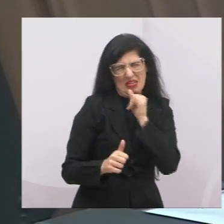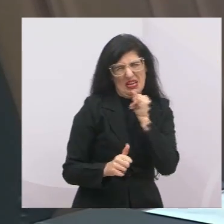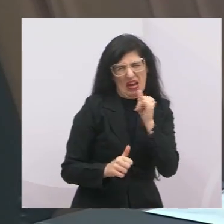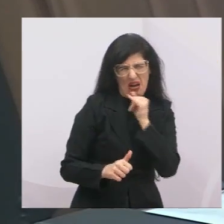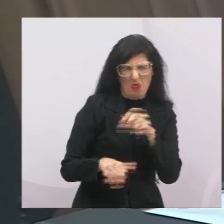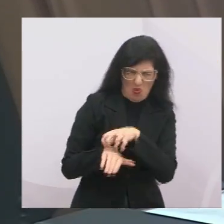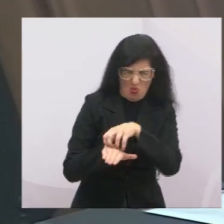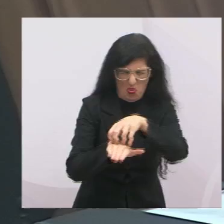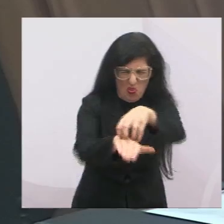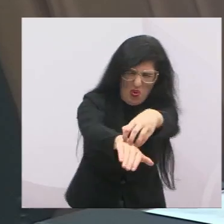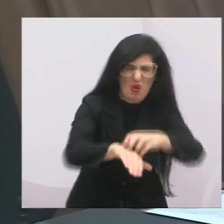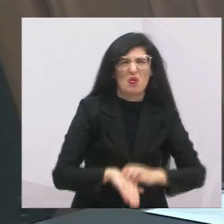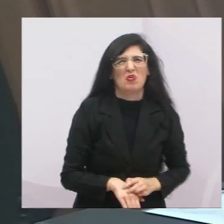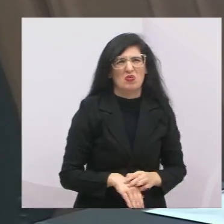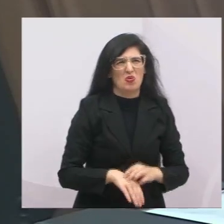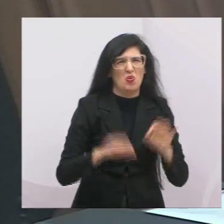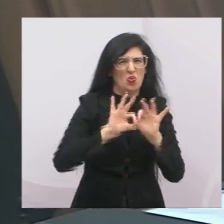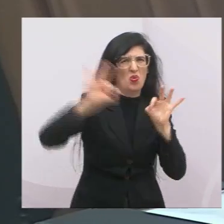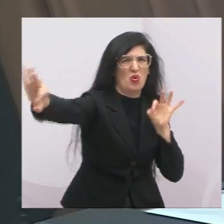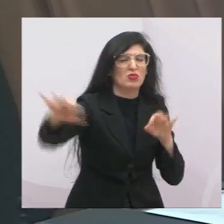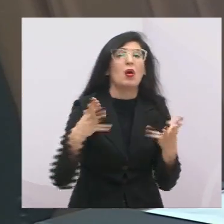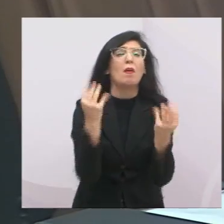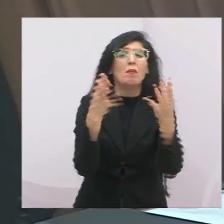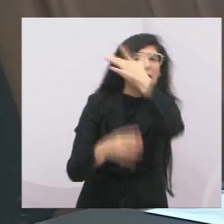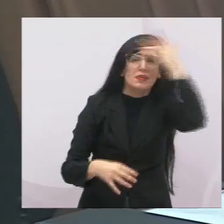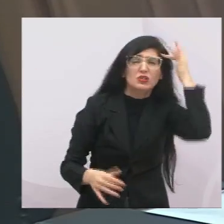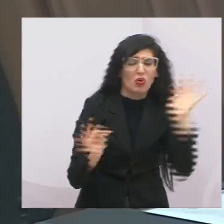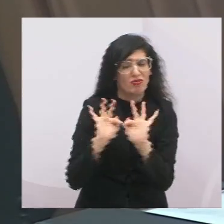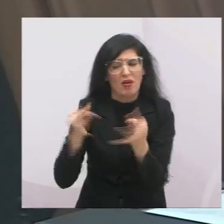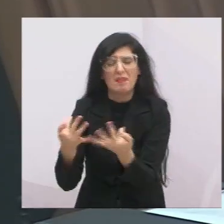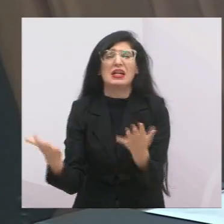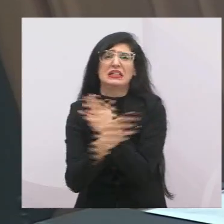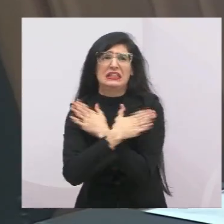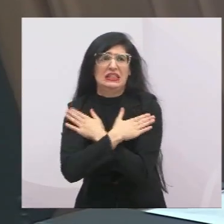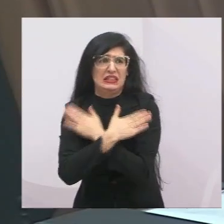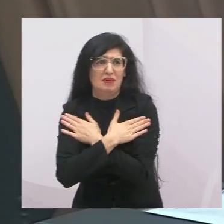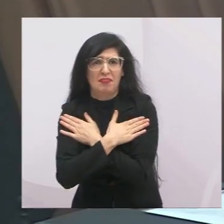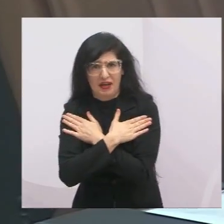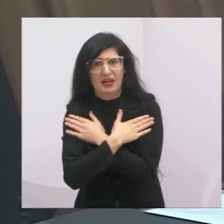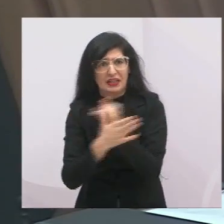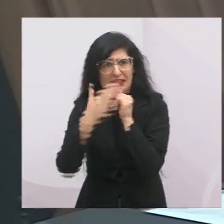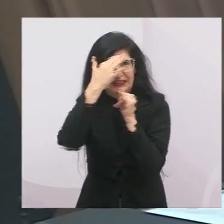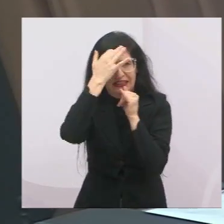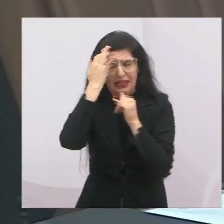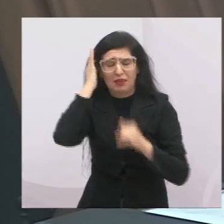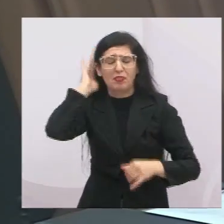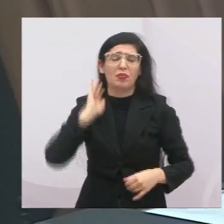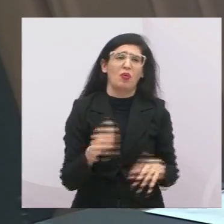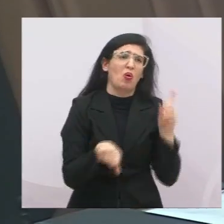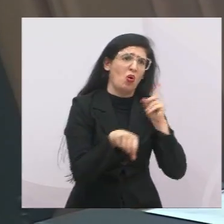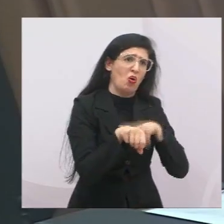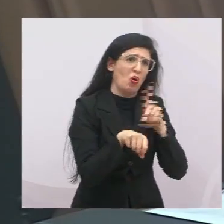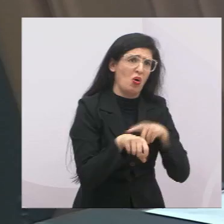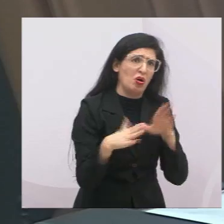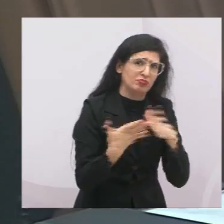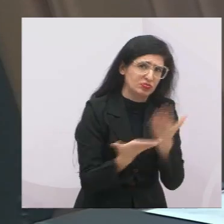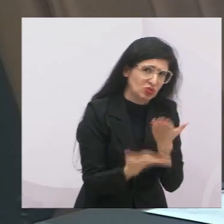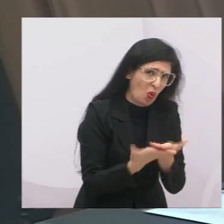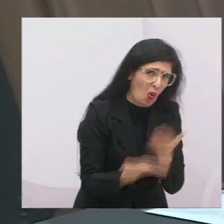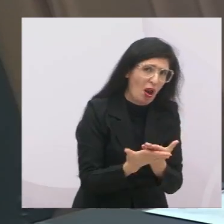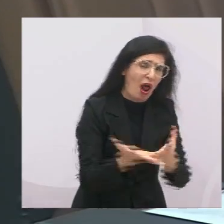muito adolescente, muitos jovens, mães de família desempregada, que poderiam usar salas enquanto o filho está na escola para aprender uma geração de